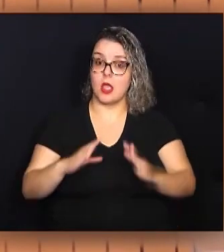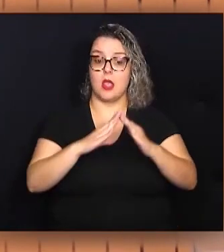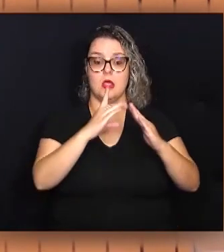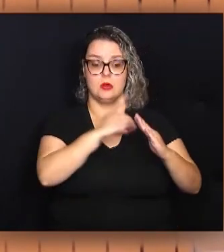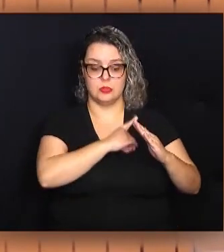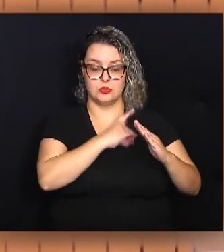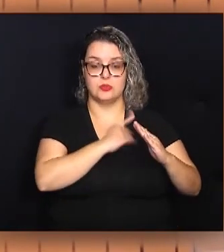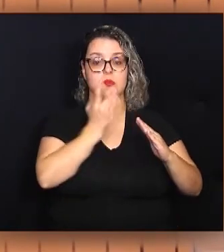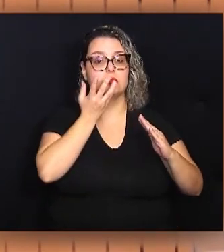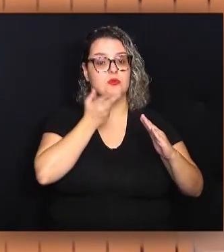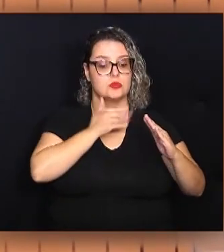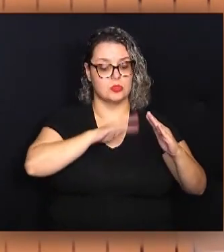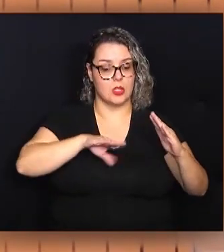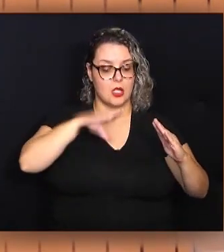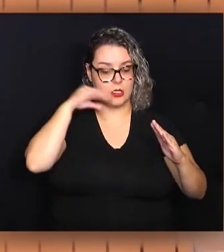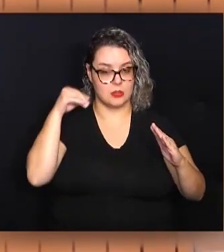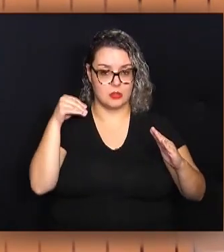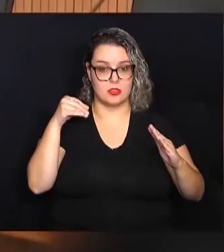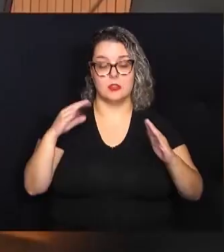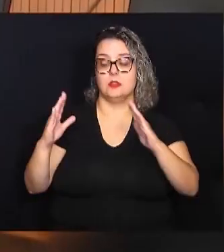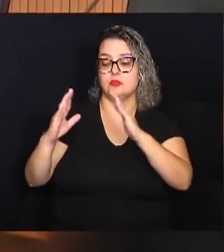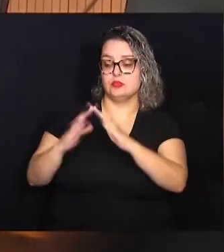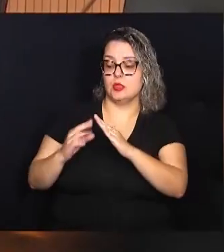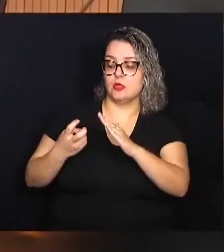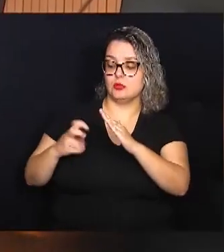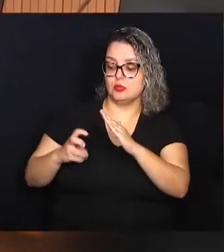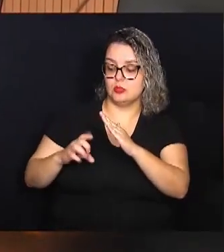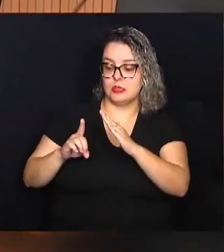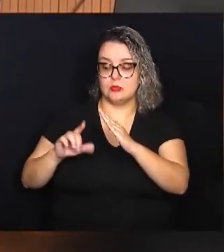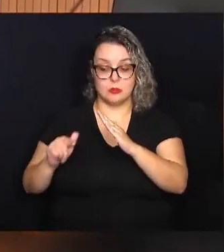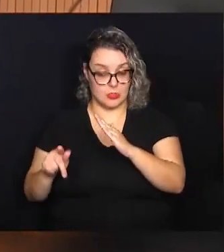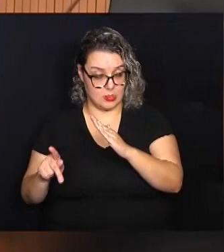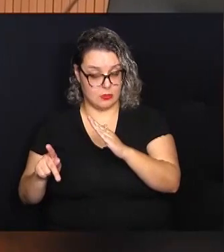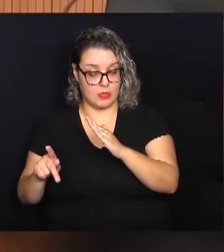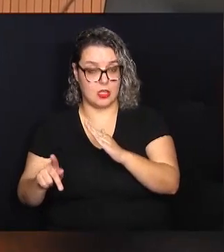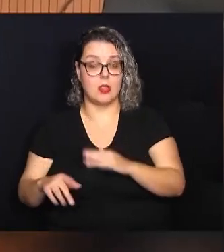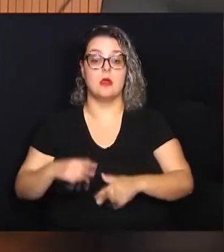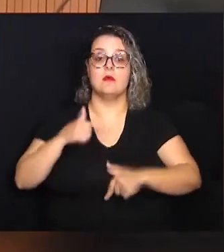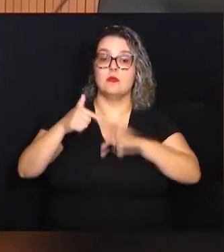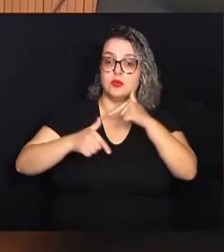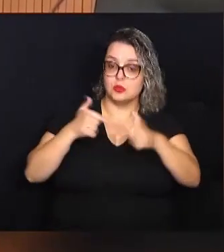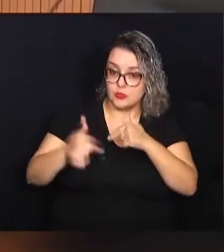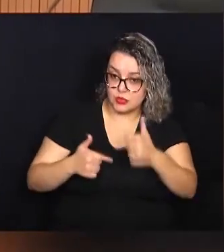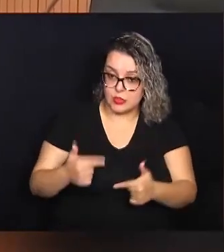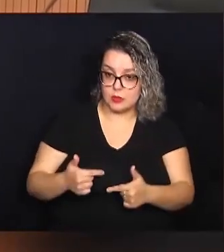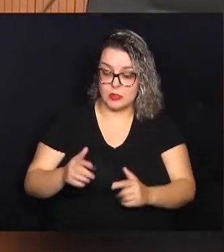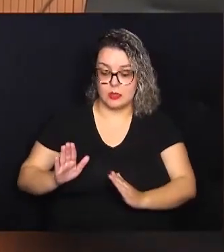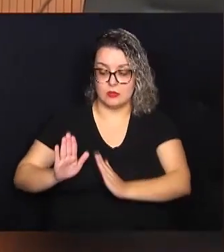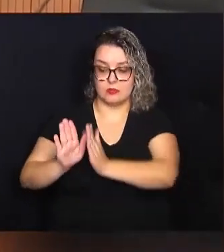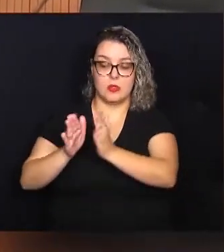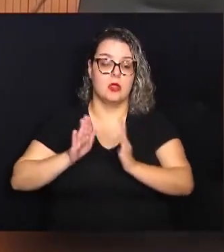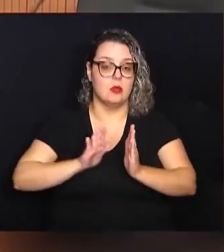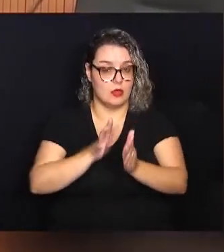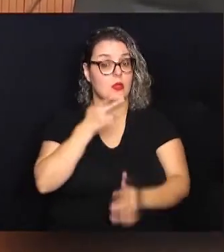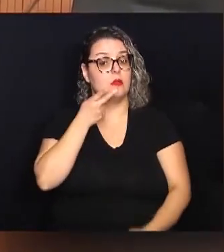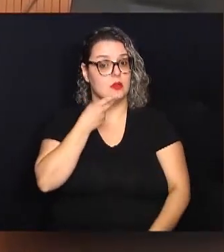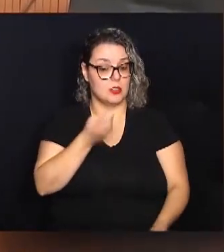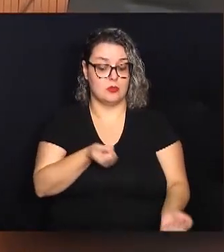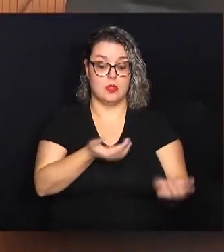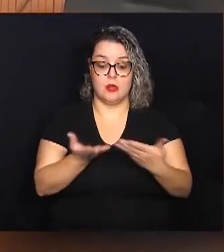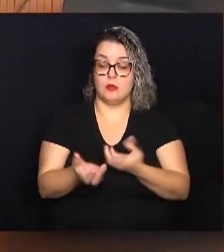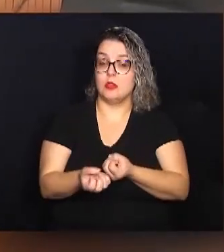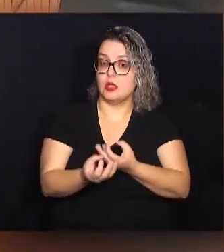e Juventude e do 5º DP, abordou o trabalho realizado nas duas frentes e apresentou